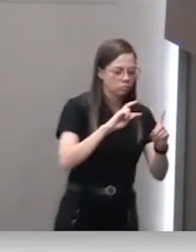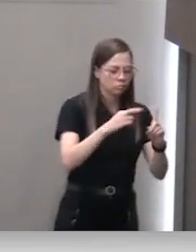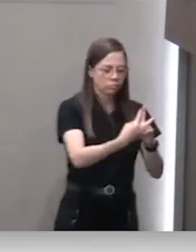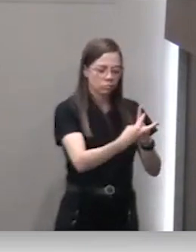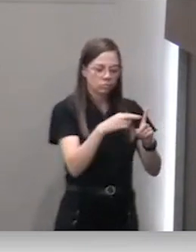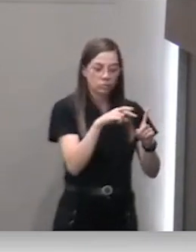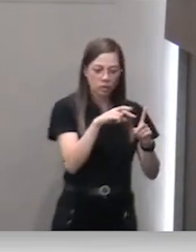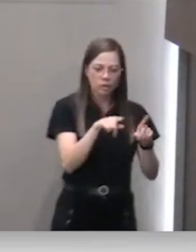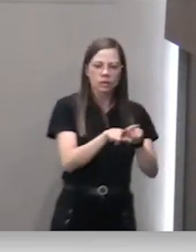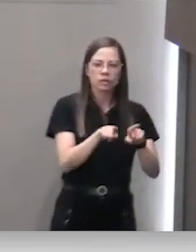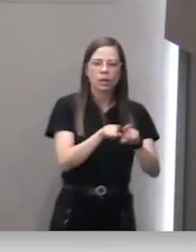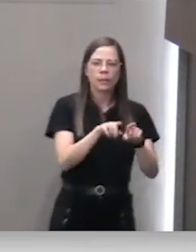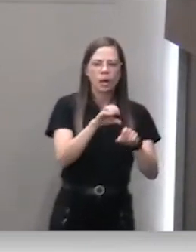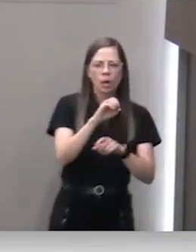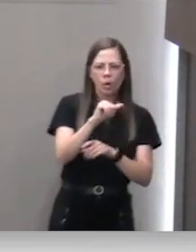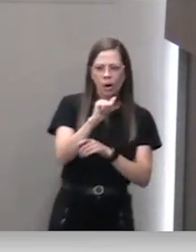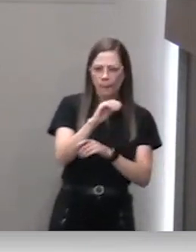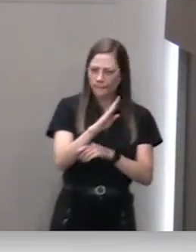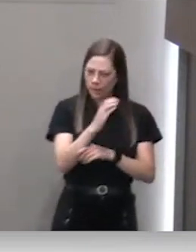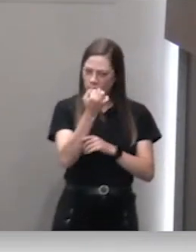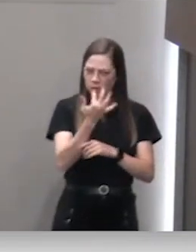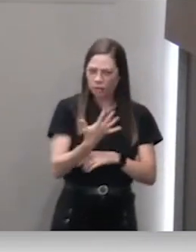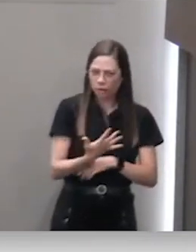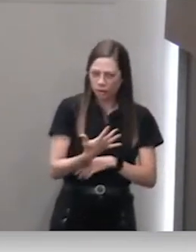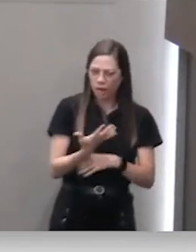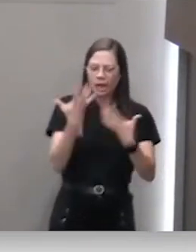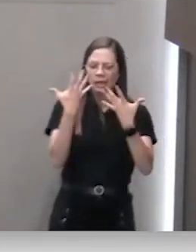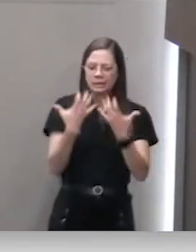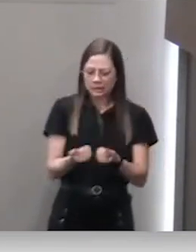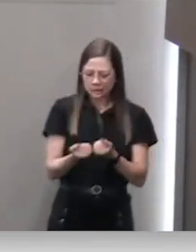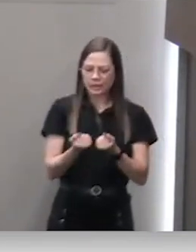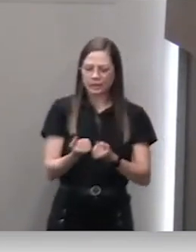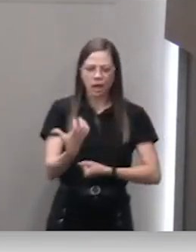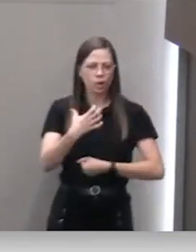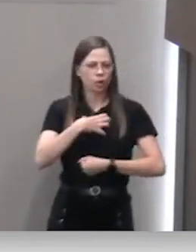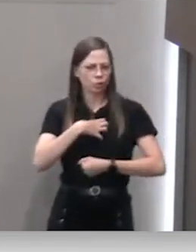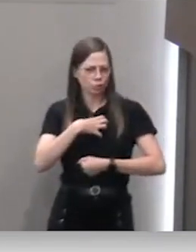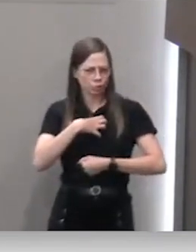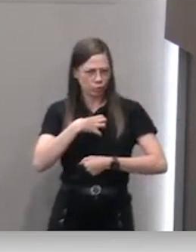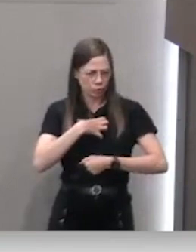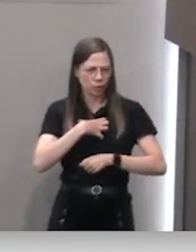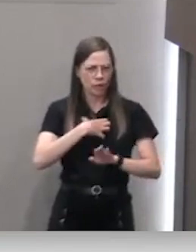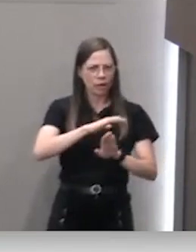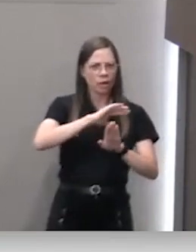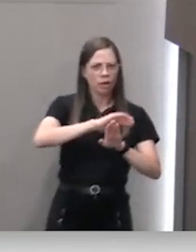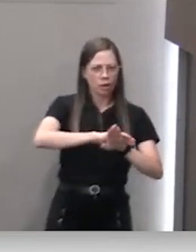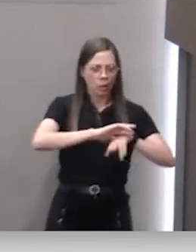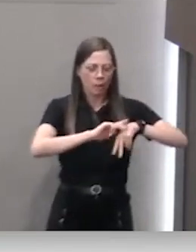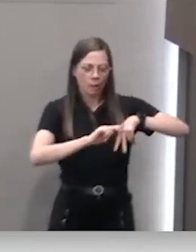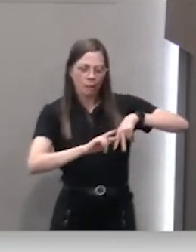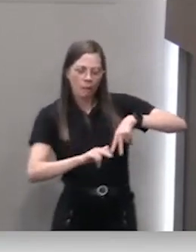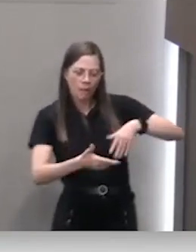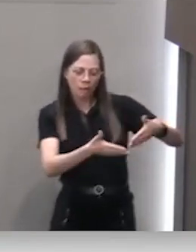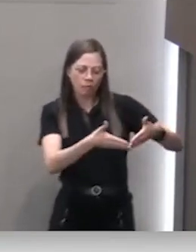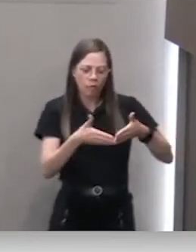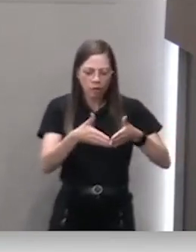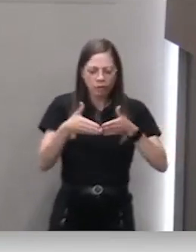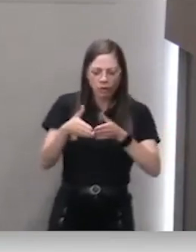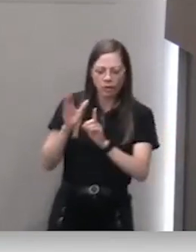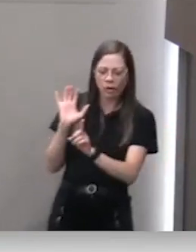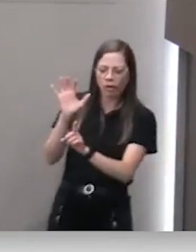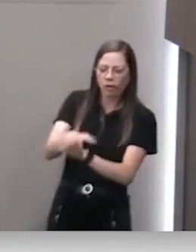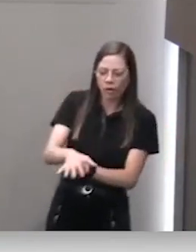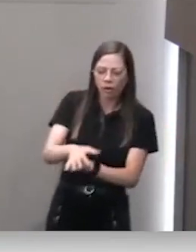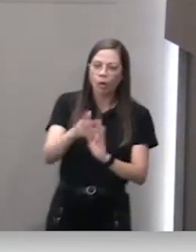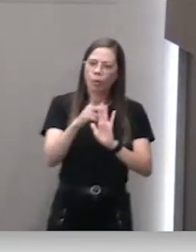aspecto aqui de OAB adotar uma posição ideológica e sair defendendo ela e atacando um